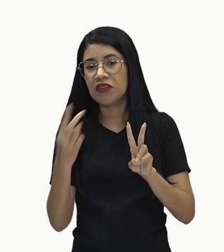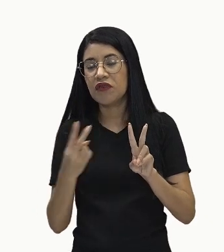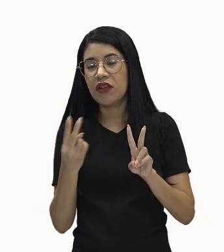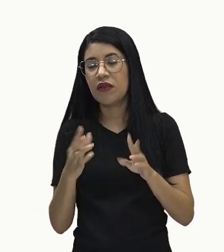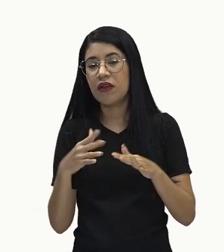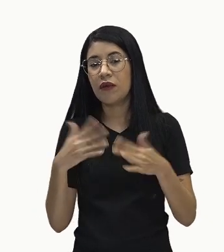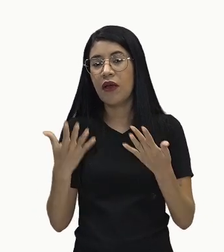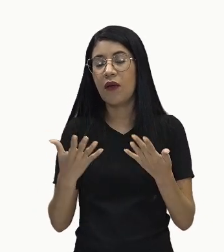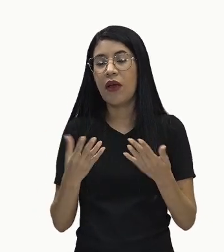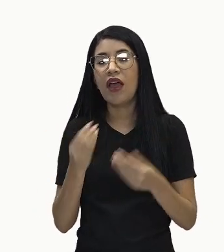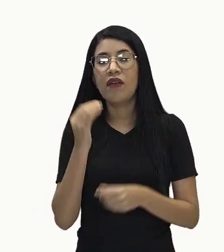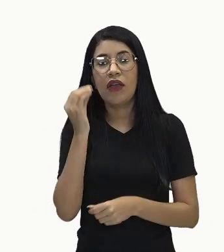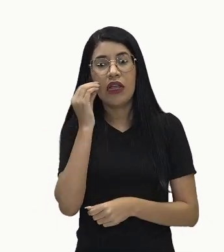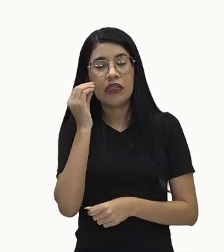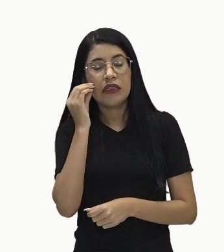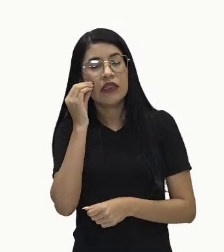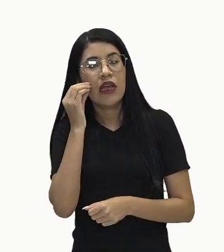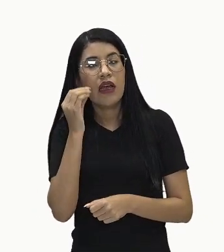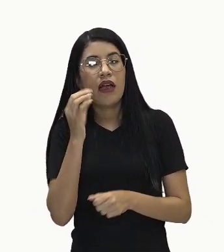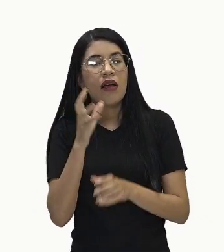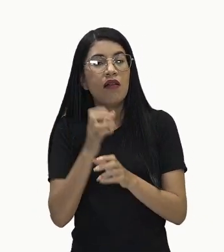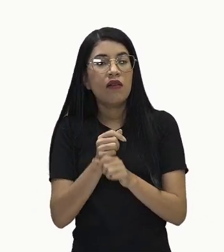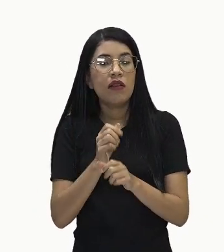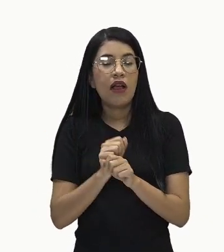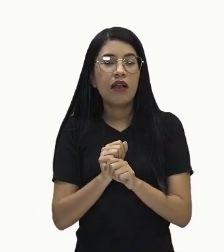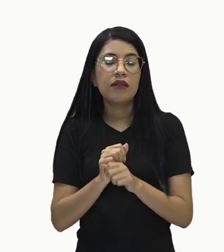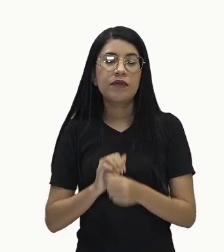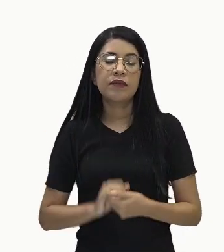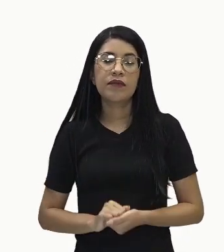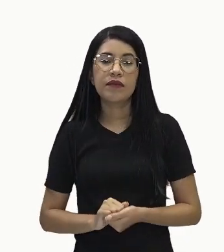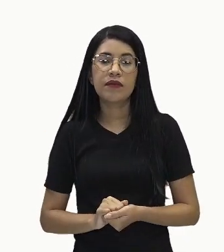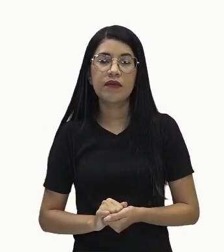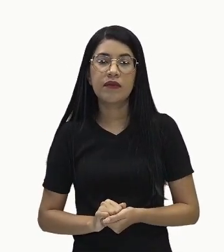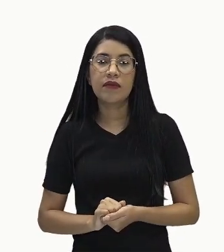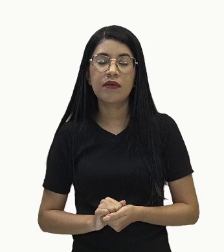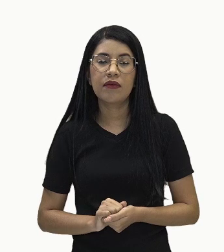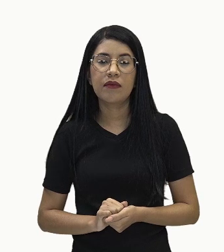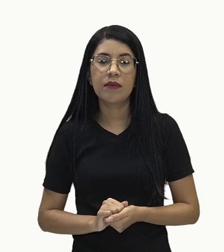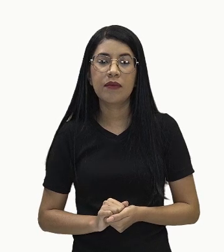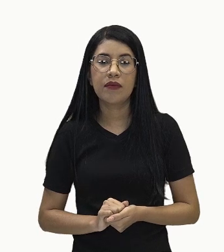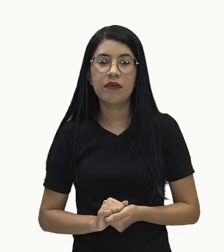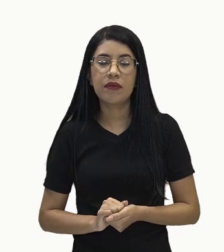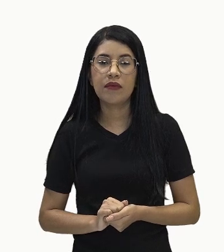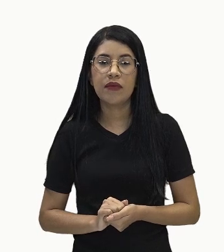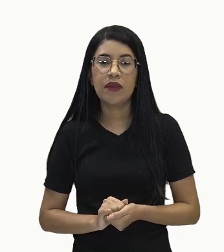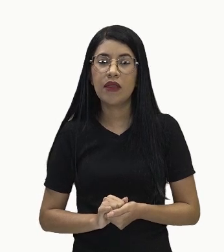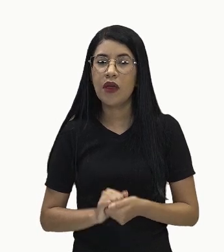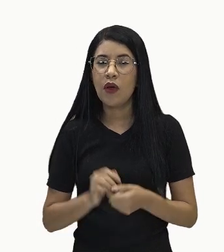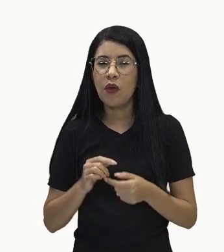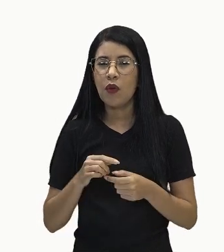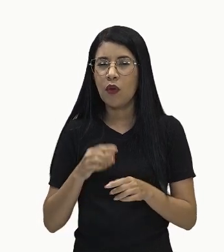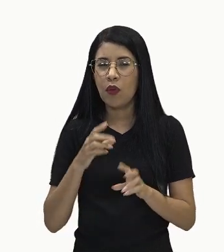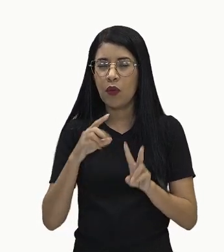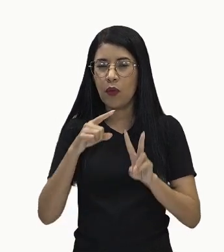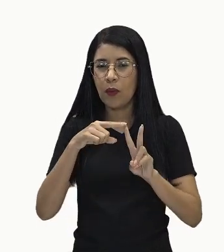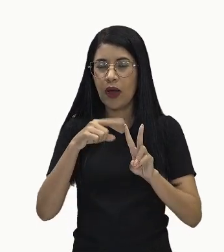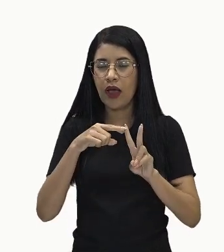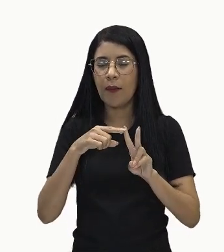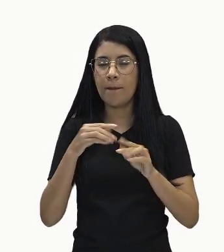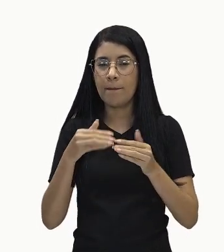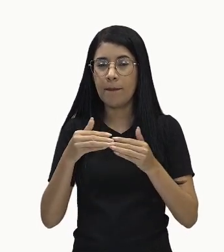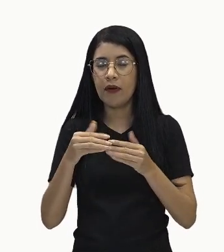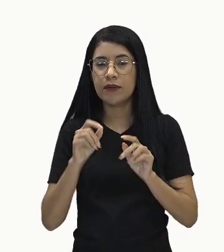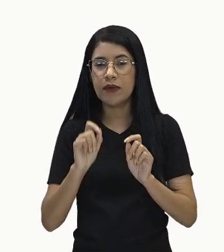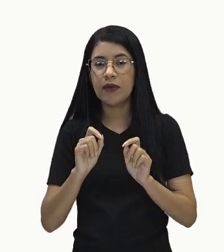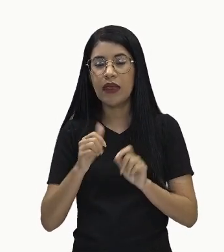que foi adotado na questão. Eu não sei quanto é que é a raiz de 20. Agora a gente procura o 20 à esquerda. Qual